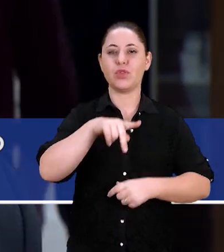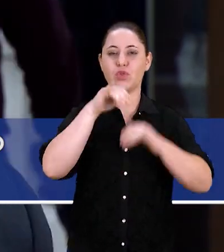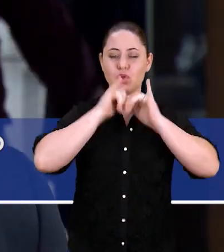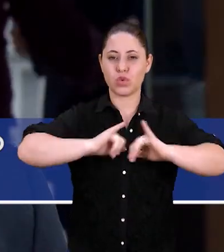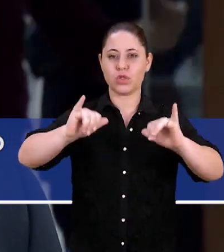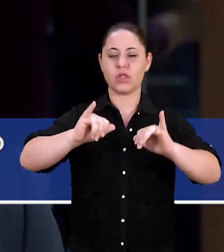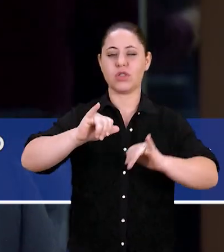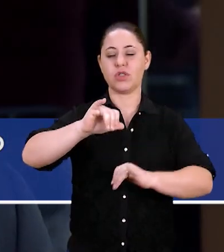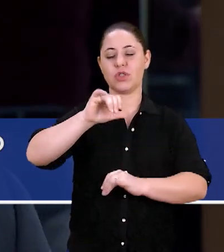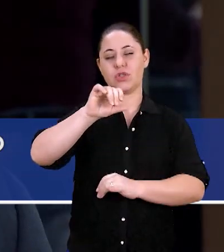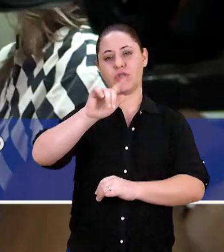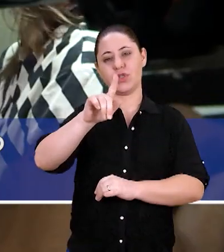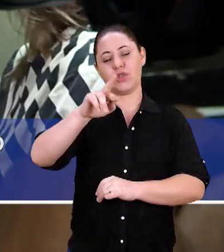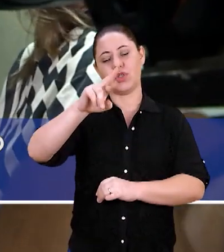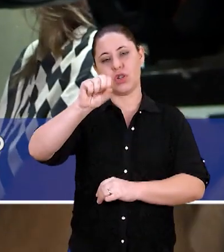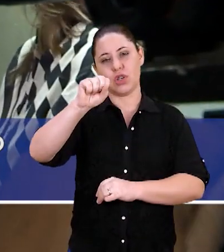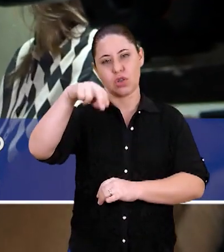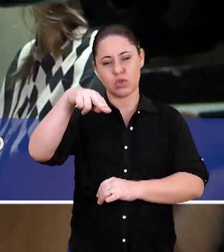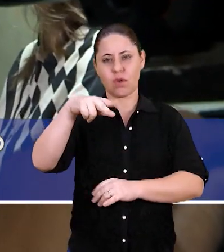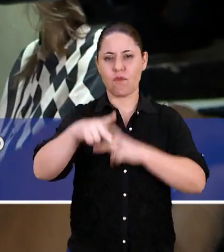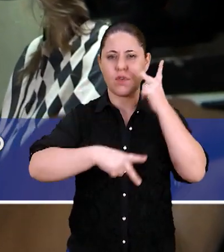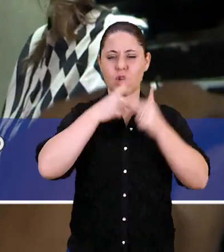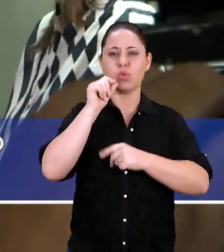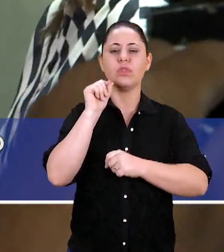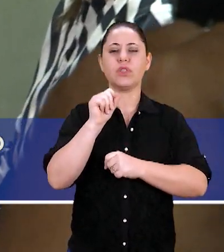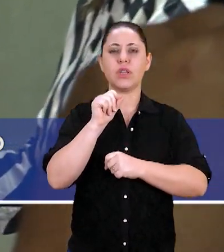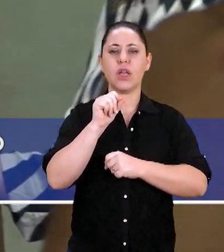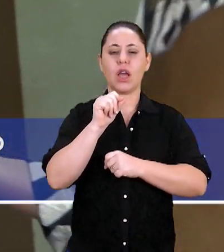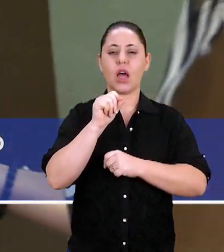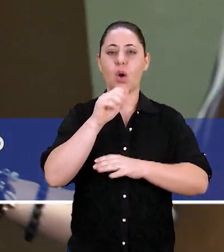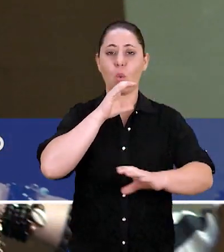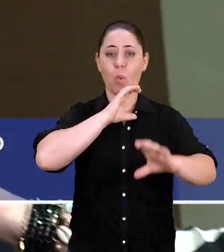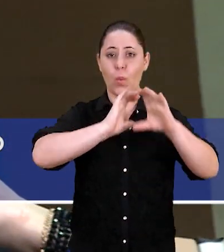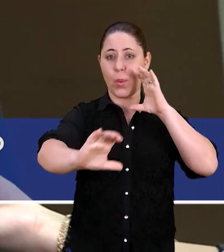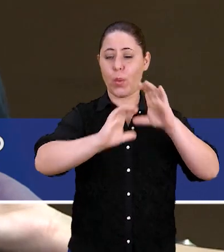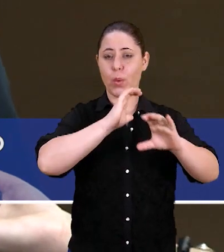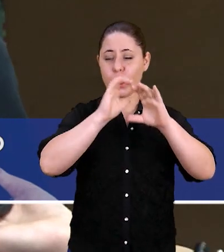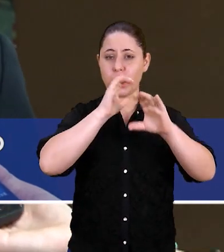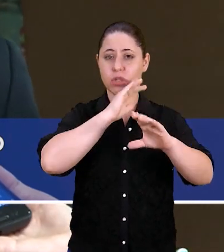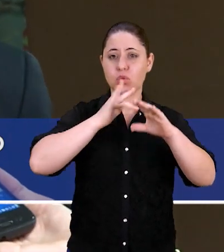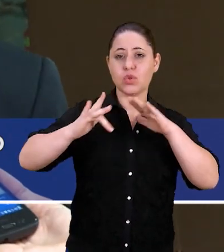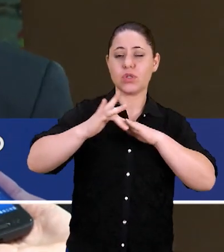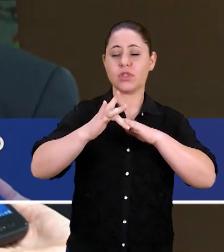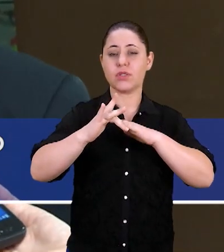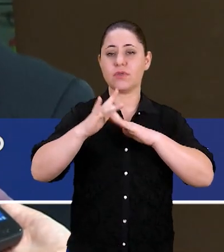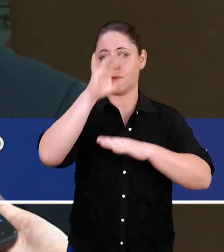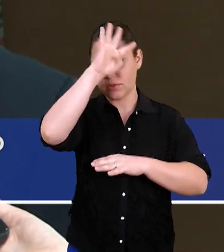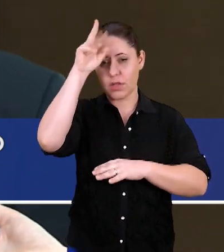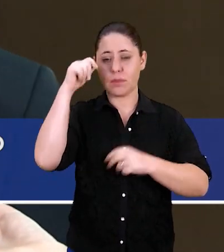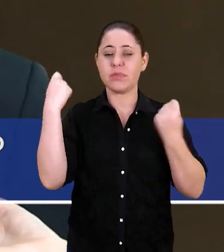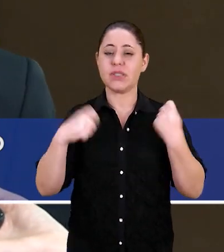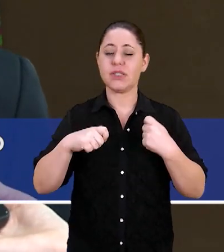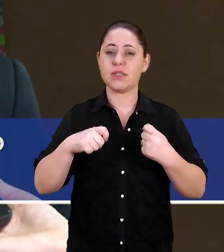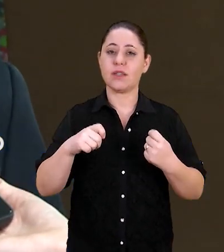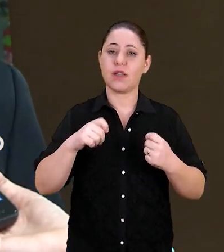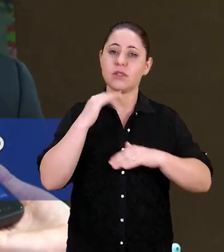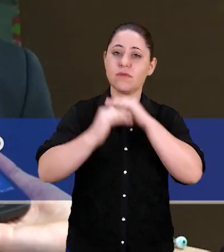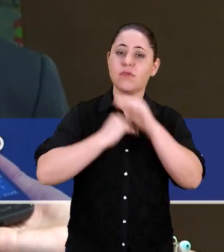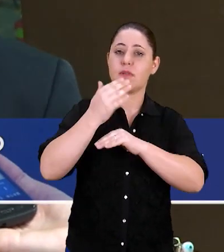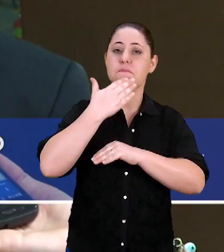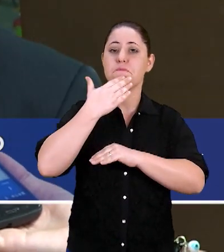jornalismo Gerson Luiz Martins. Para ele, a comunicação social do nosso estado deve se desenvolver ainda mais com a